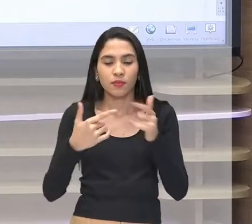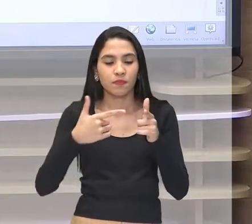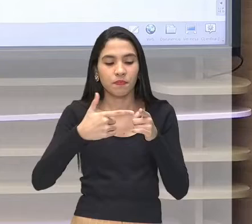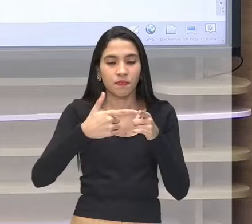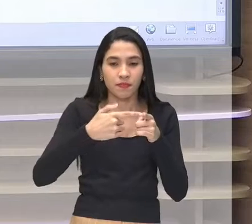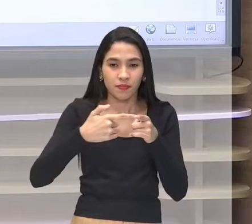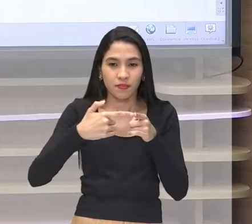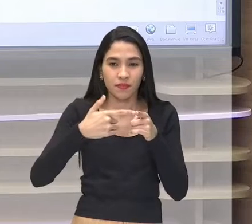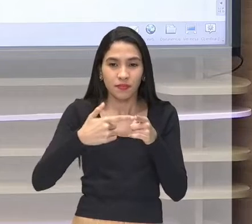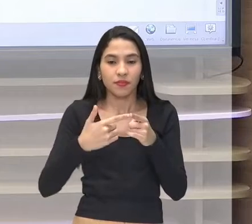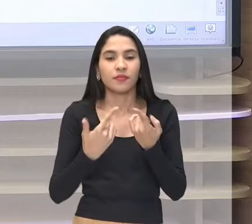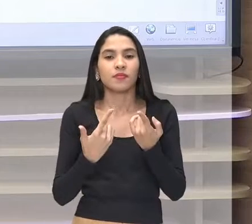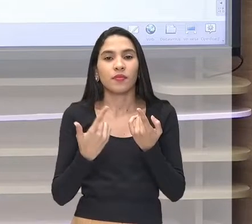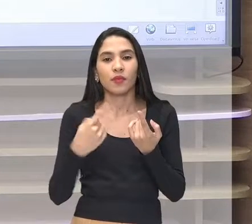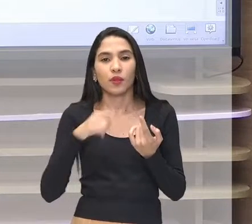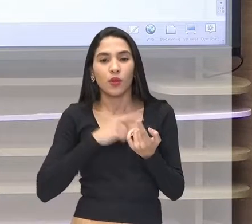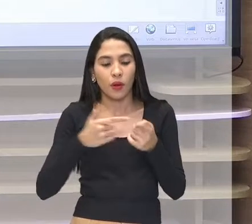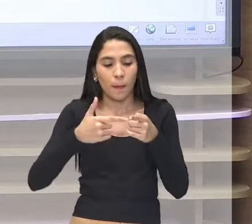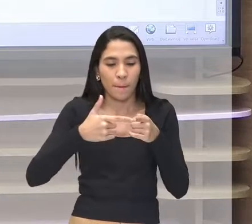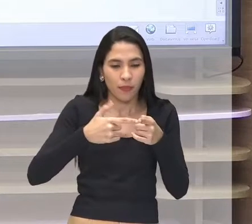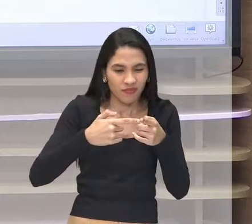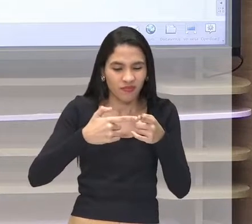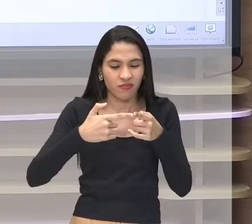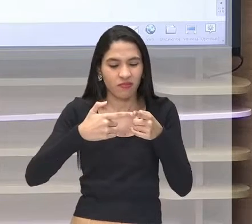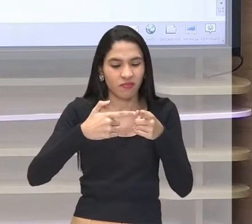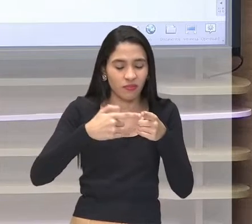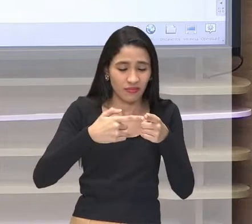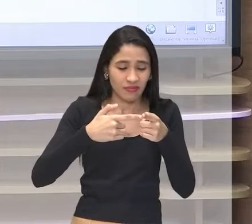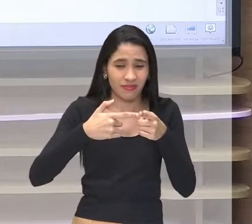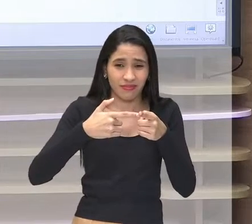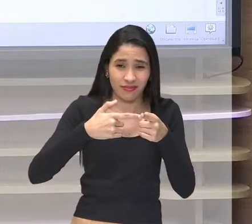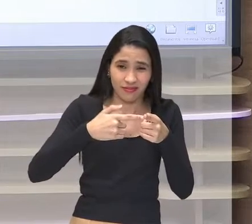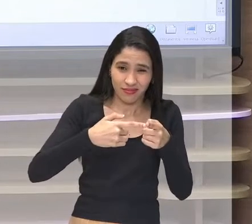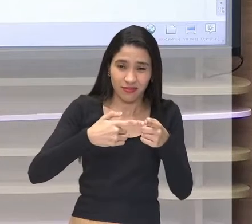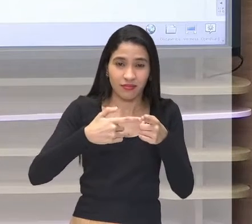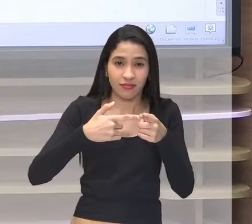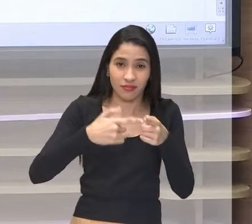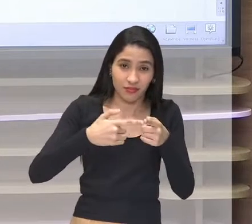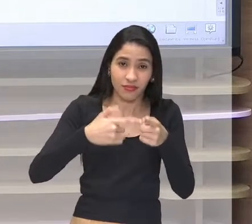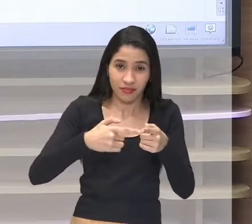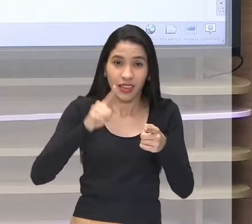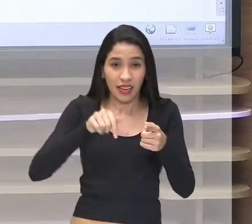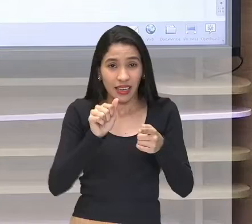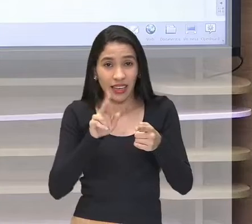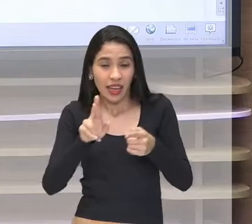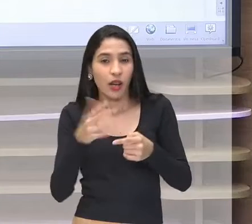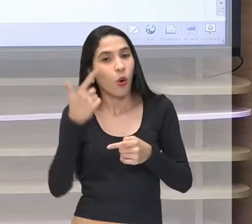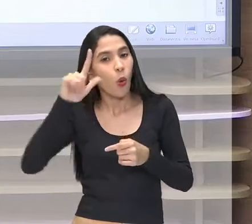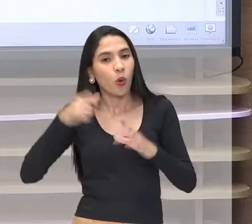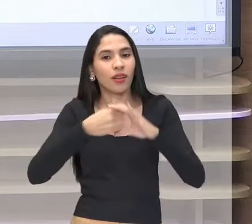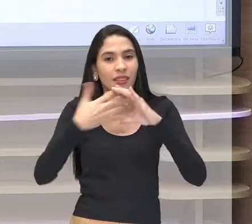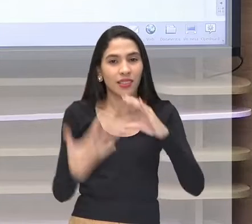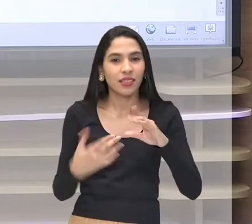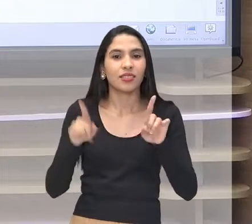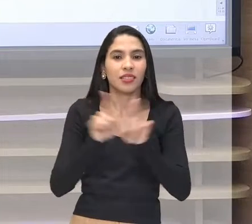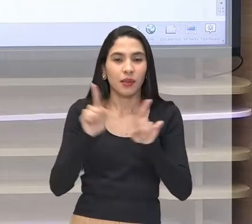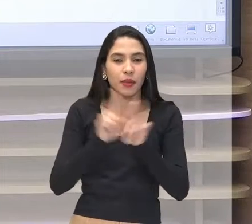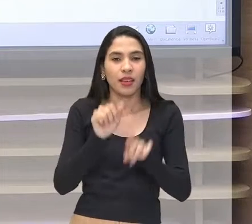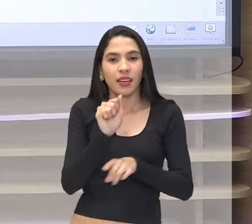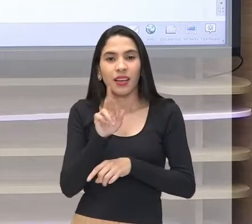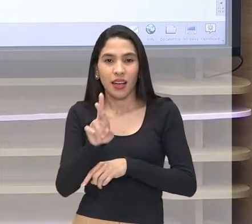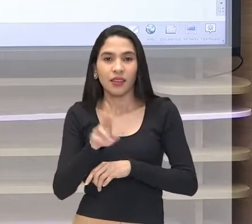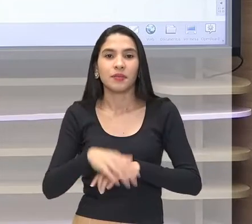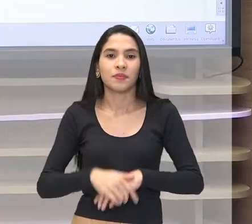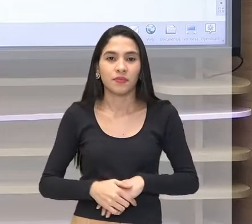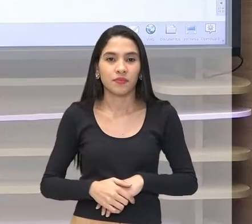seringa, em que a gente fica apertando até onde dá, é uma outra característica do ar,